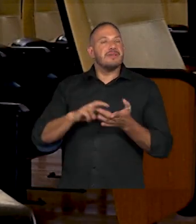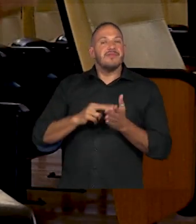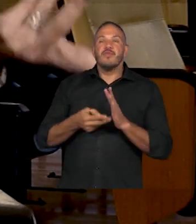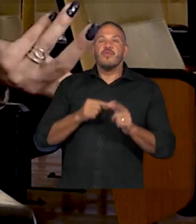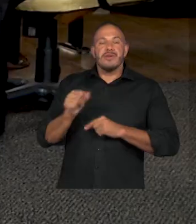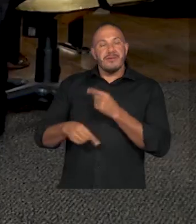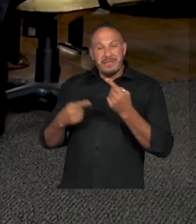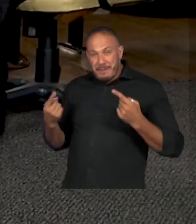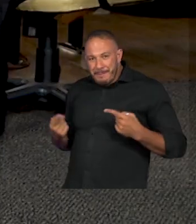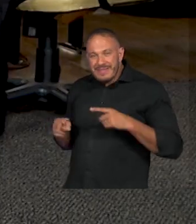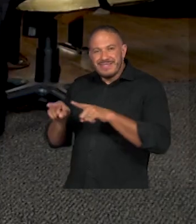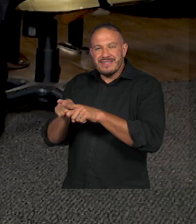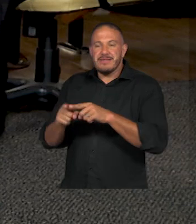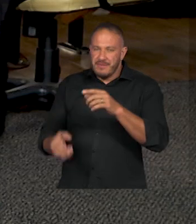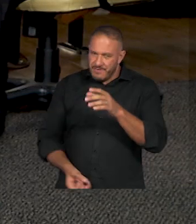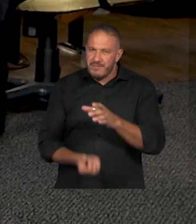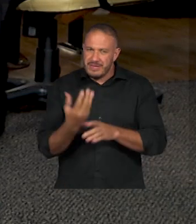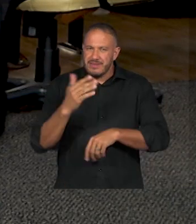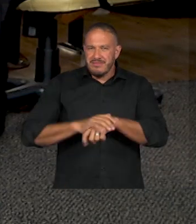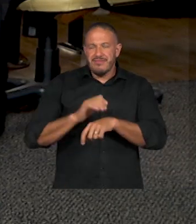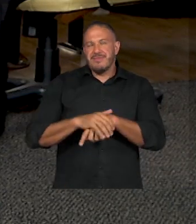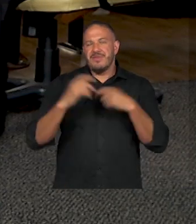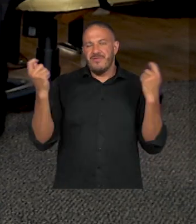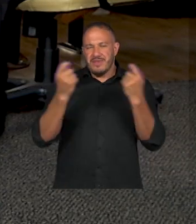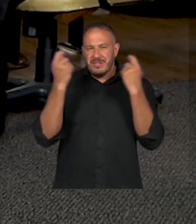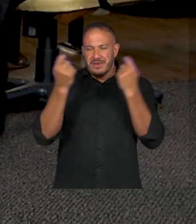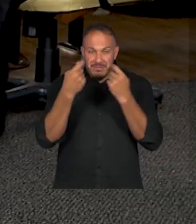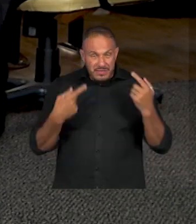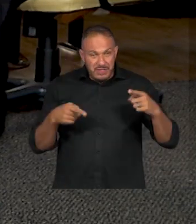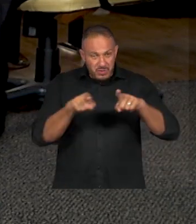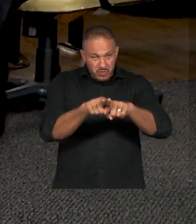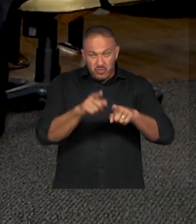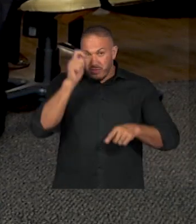festival, mas graças à parceria com a cultura, tem